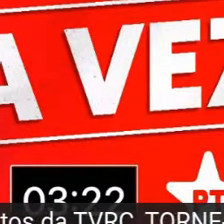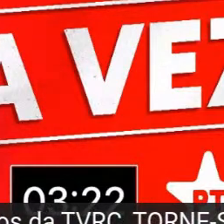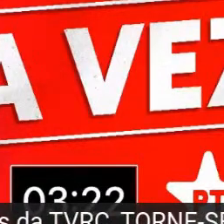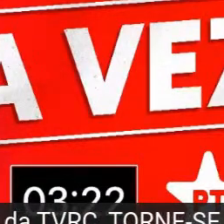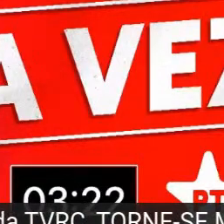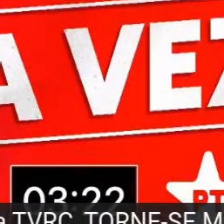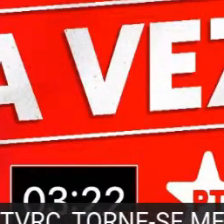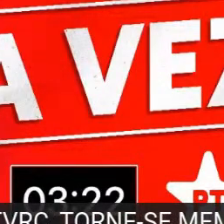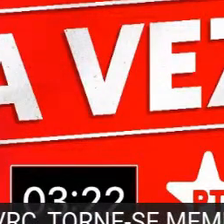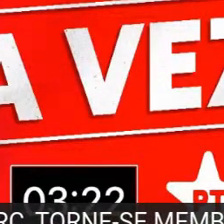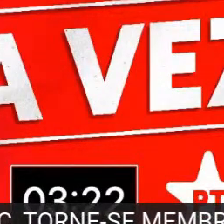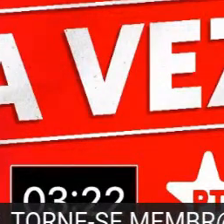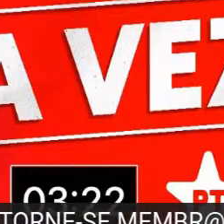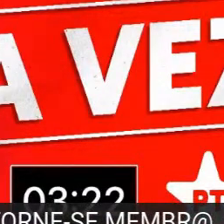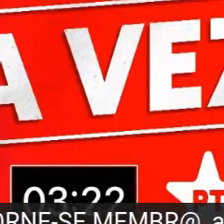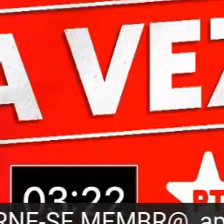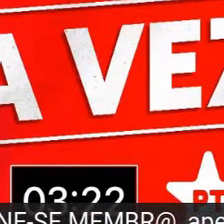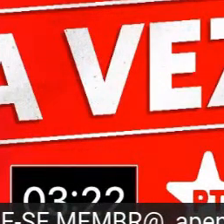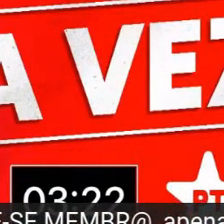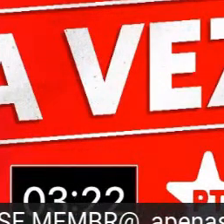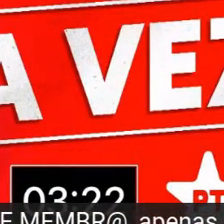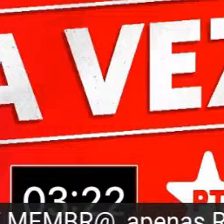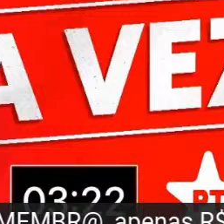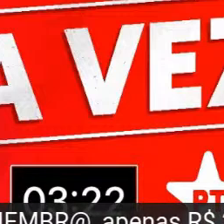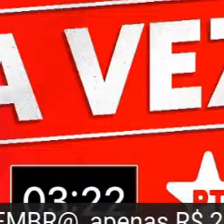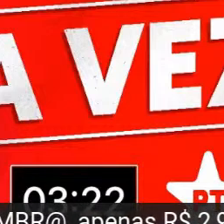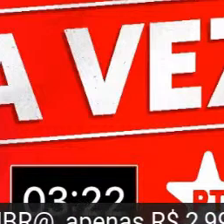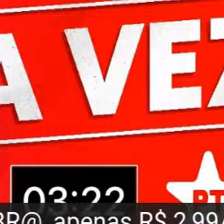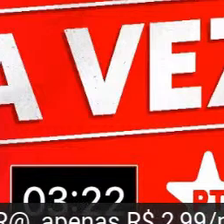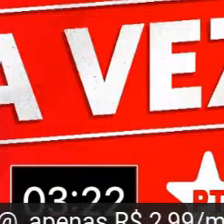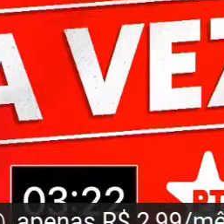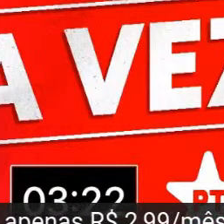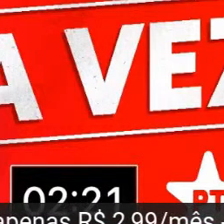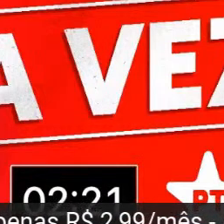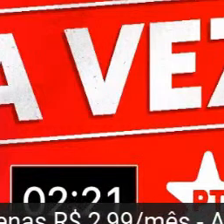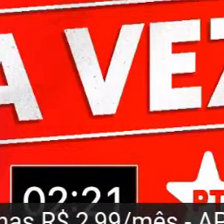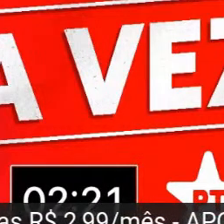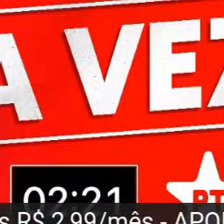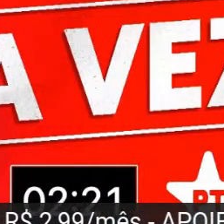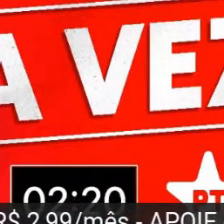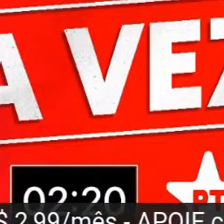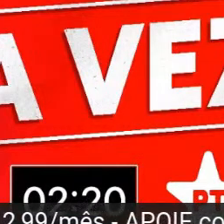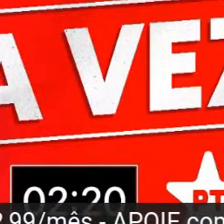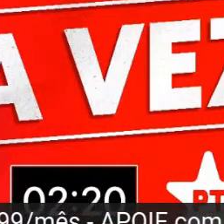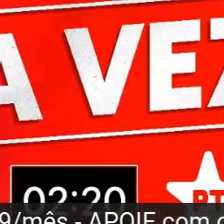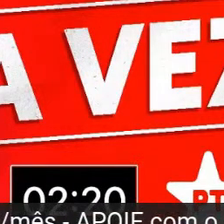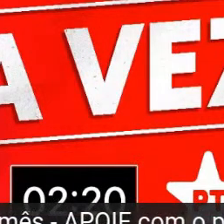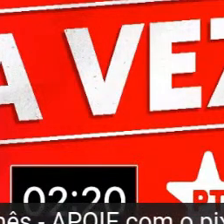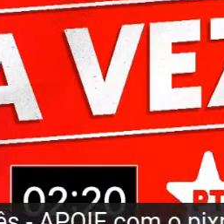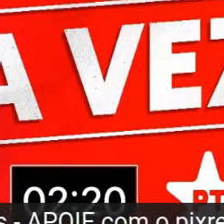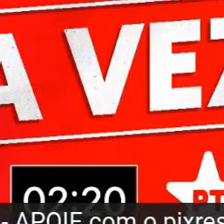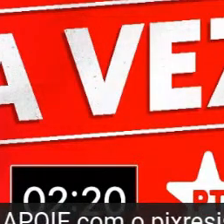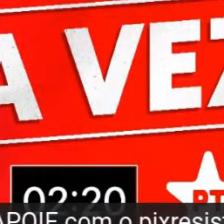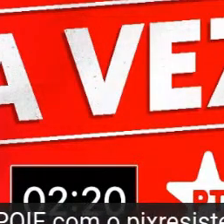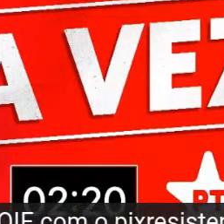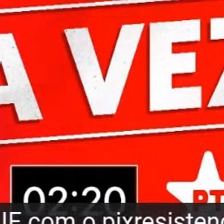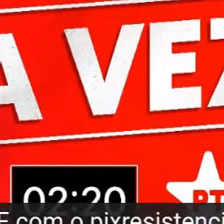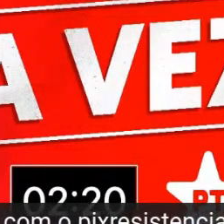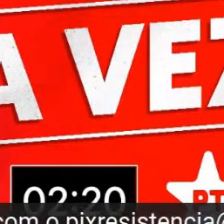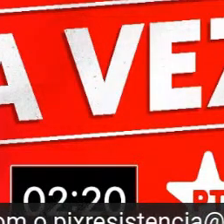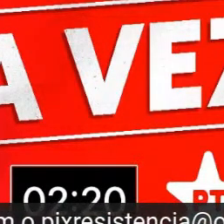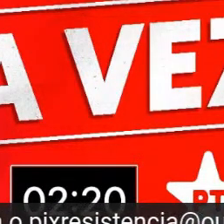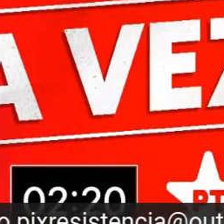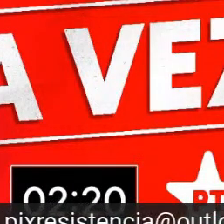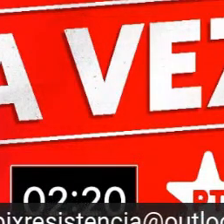feliz. São 41 anos lutando ao lado do nosso povo por amor a este país. Tá tudo muito difícil, não é? E